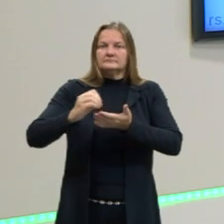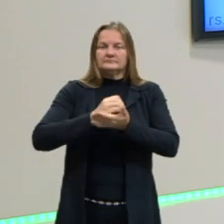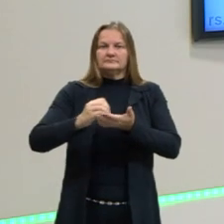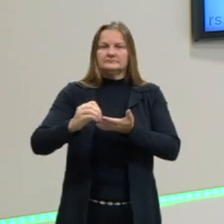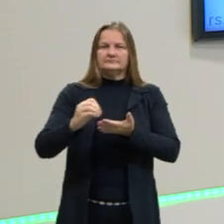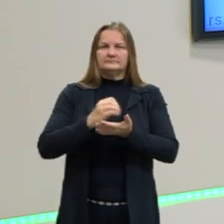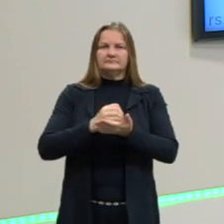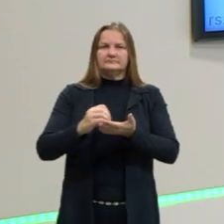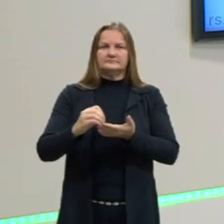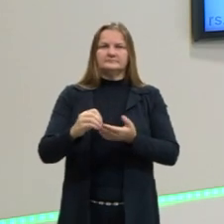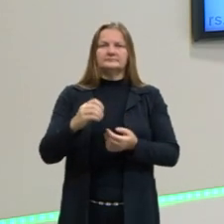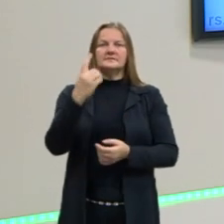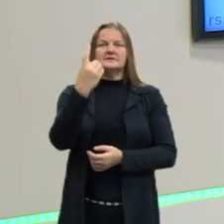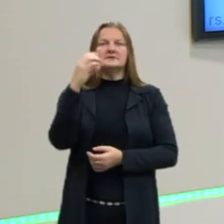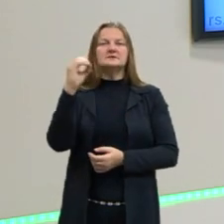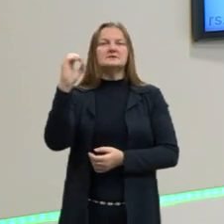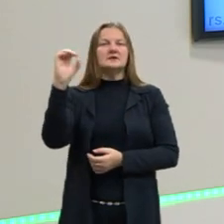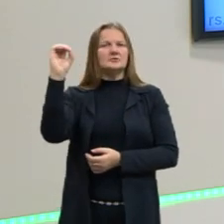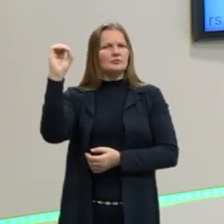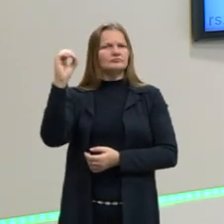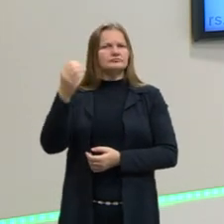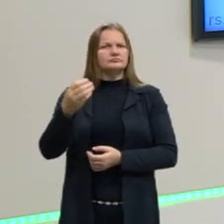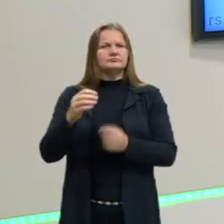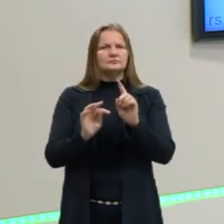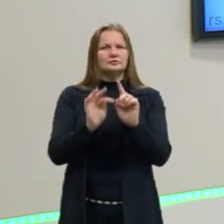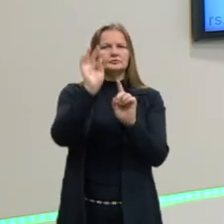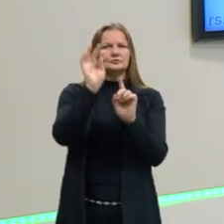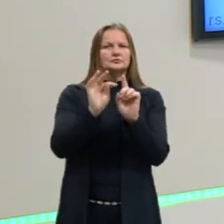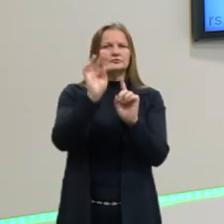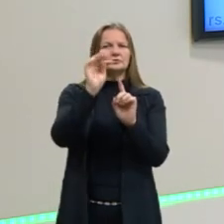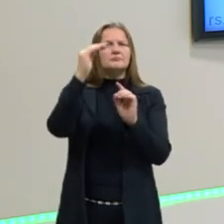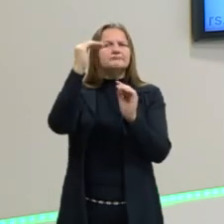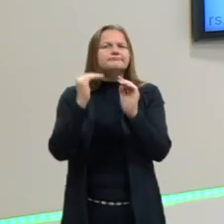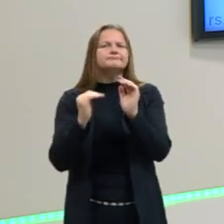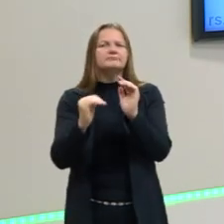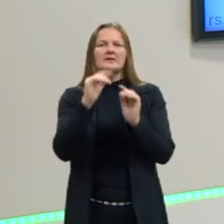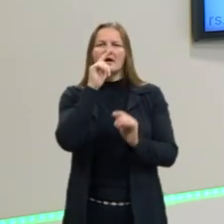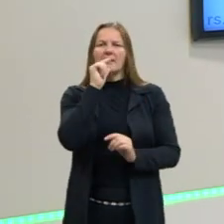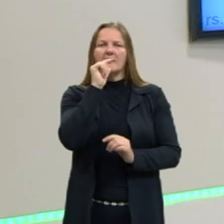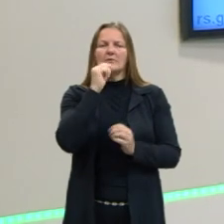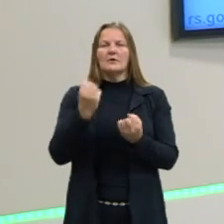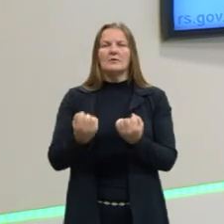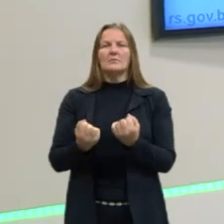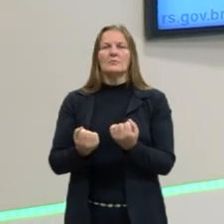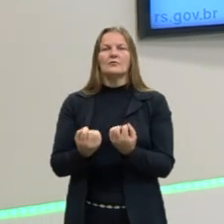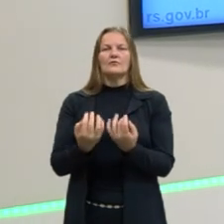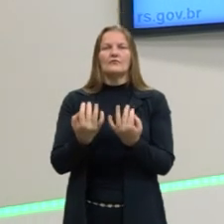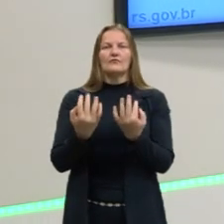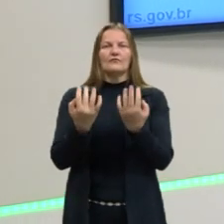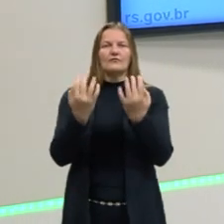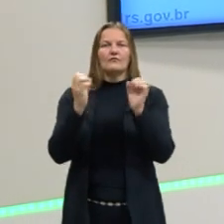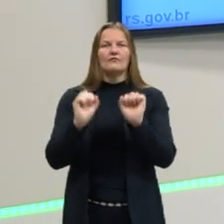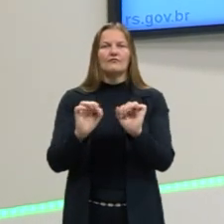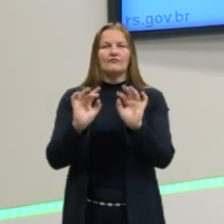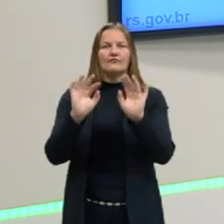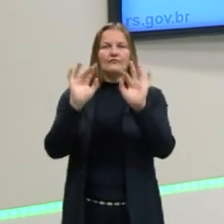ponto bem menor do que 100 graus é bem inferior a água evapora antes na da água quando a gente está falando aí de